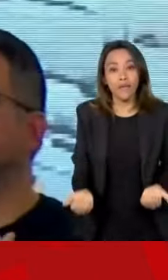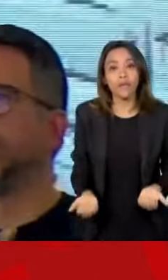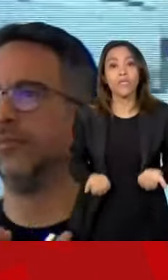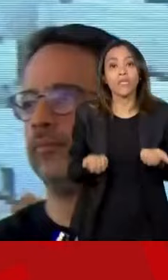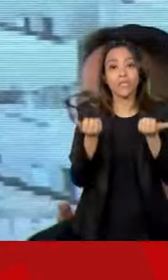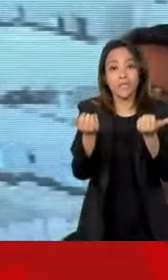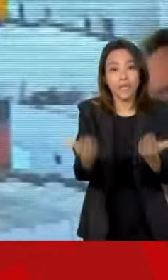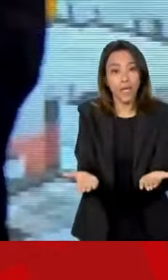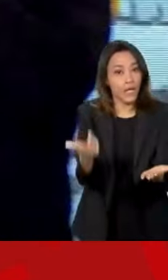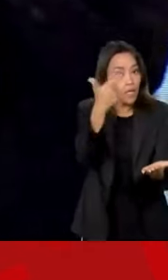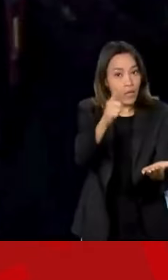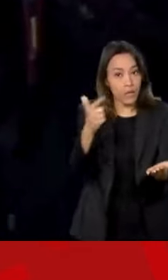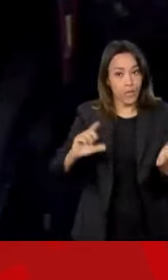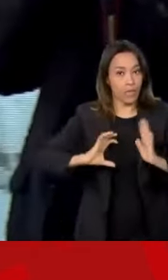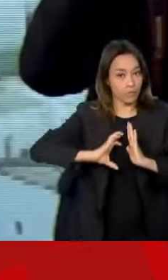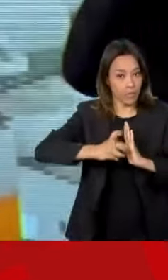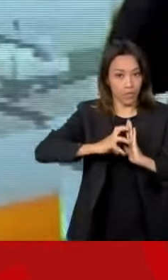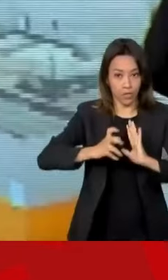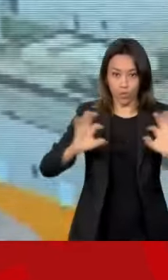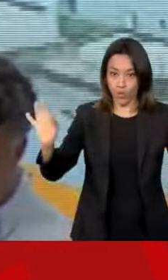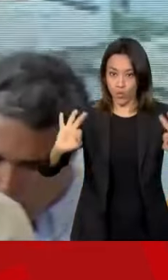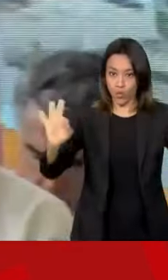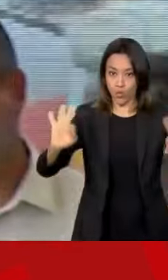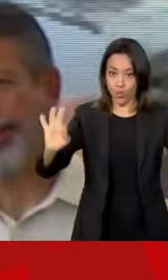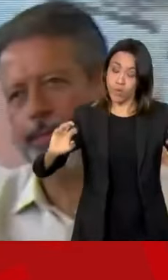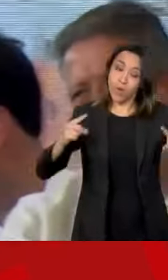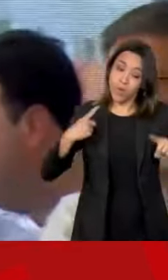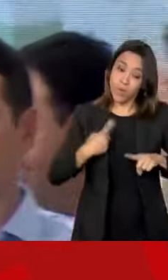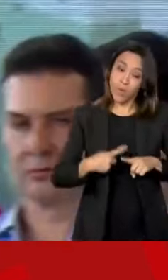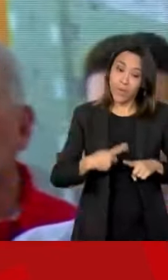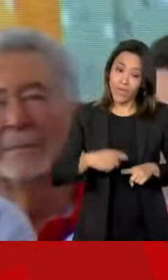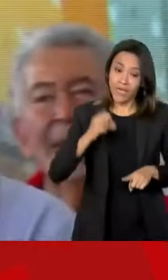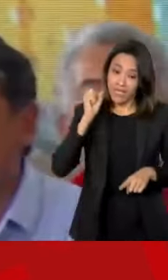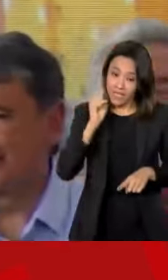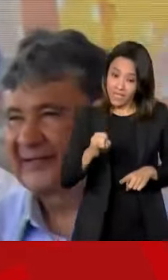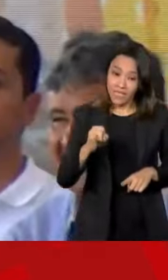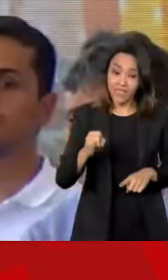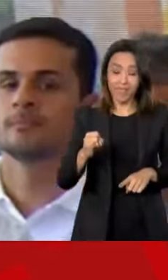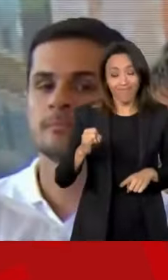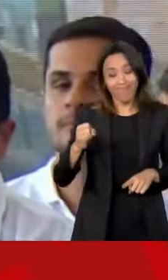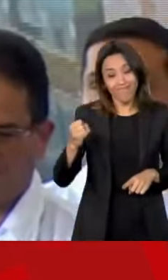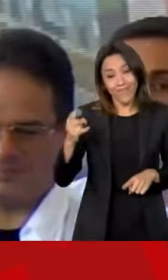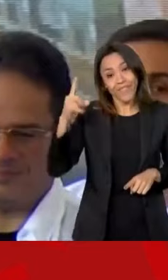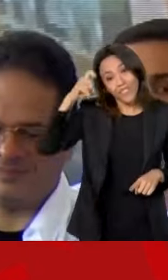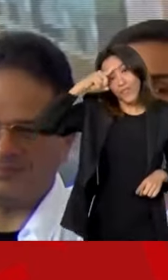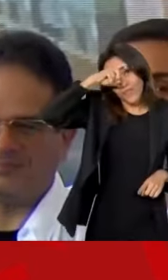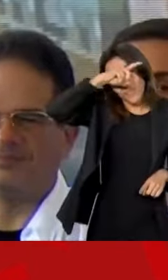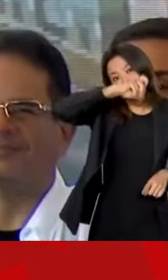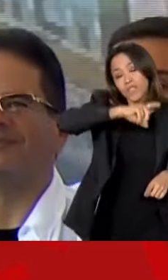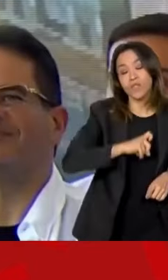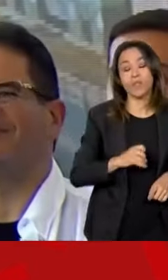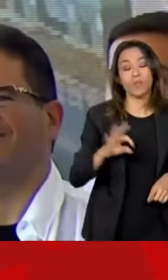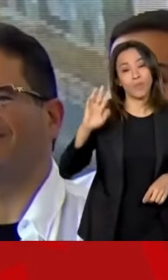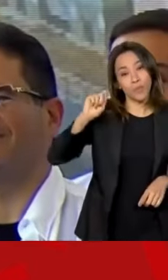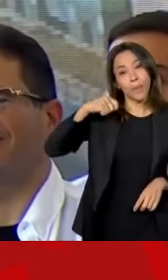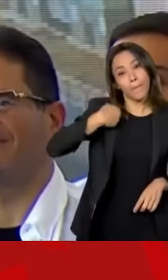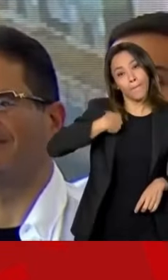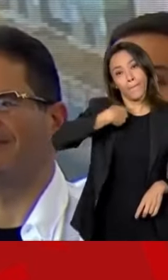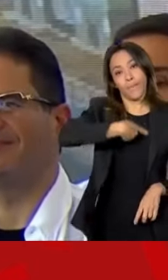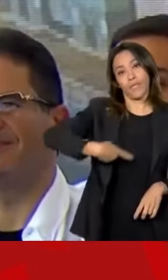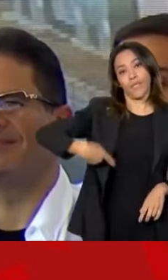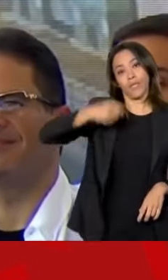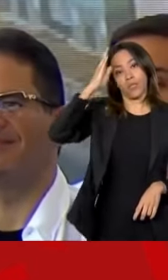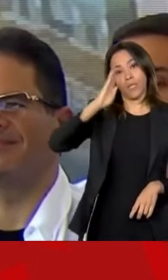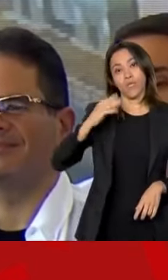C partidária porque senão fica difícil para um presidente da república viajar